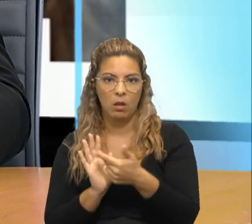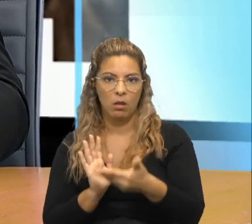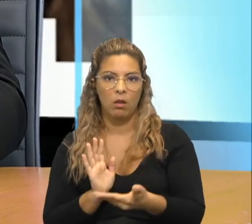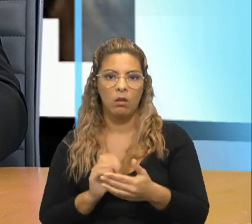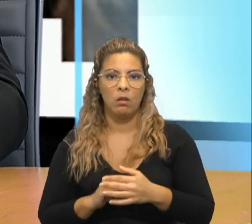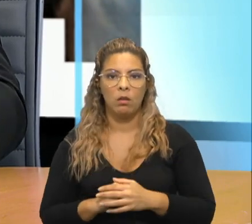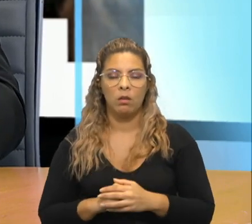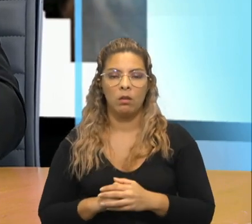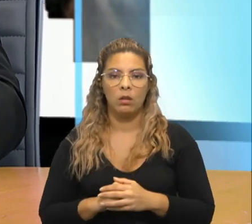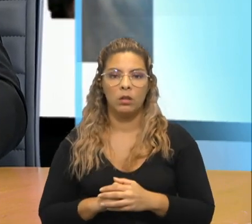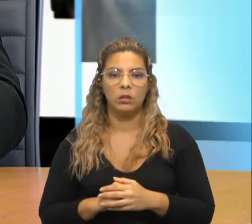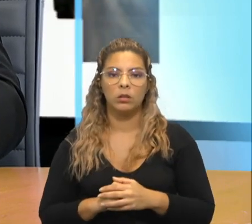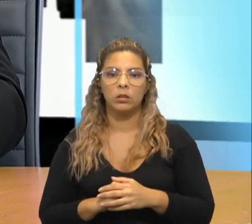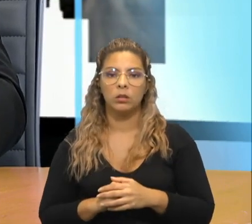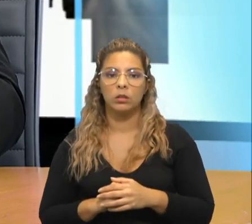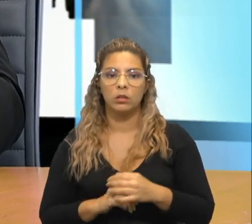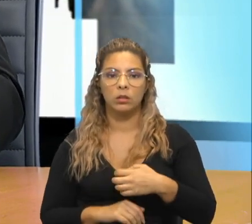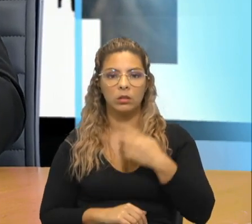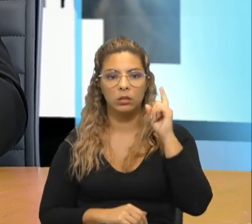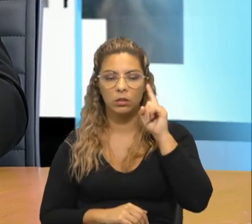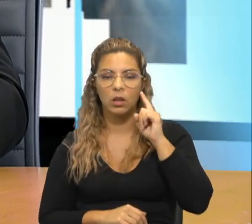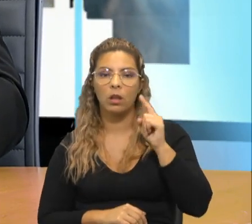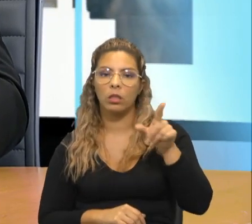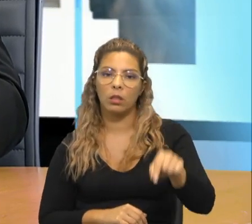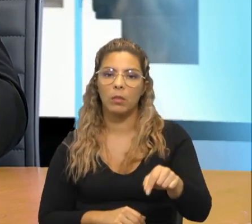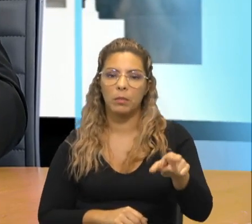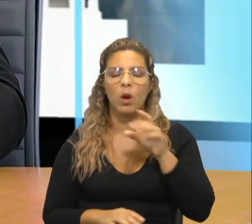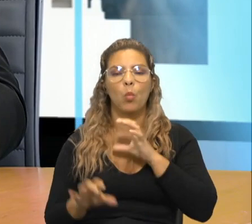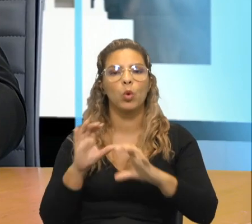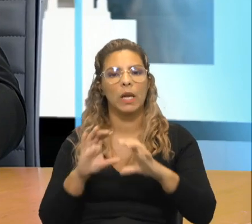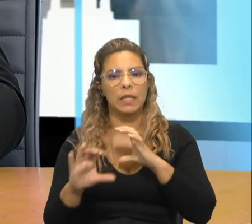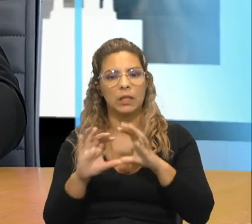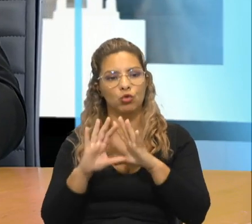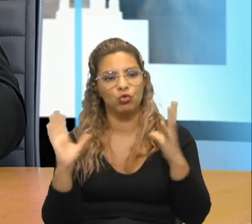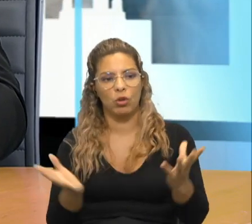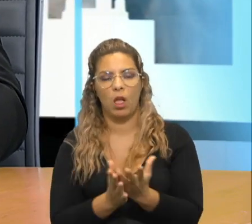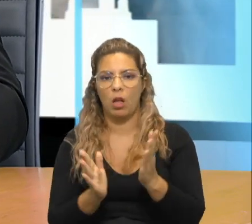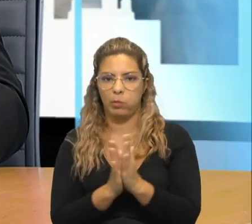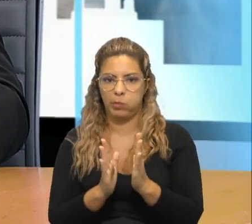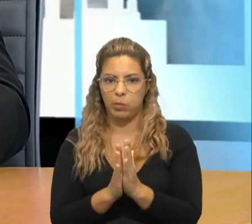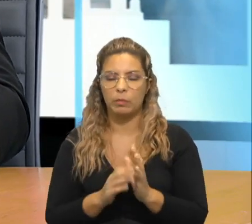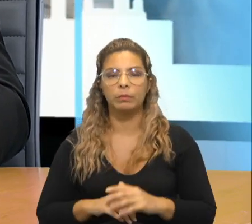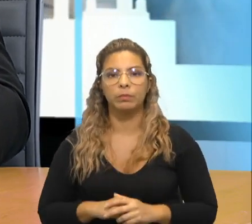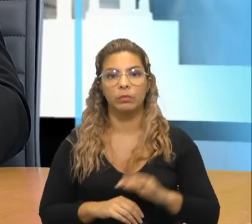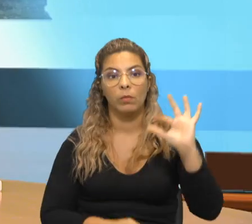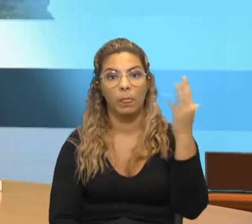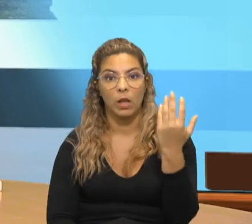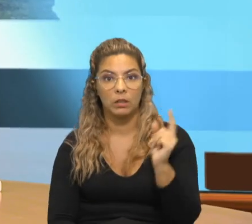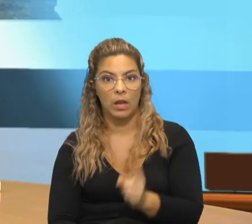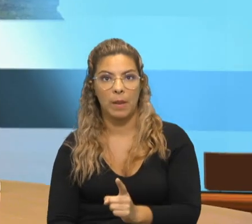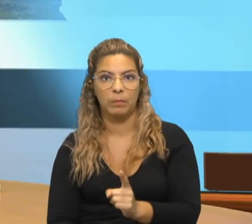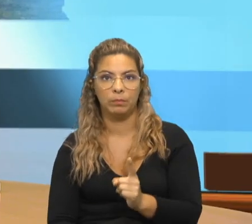um significado e um peso, mas sobretudo na área da comunicação da Igreja. Acontece isso em torno de uma